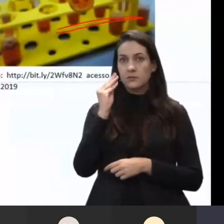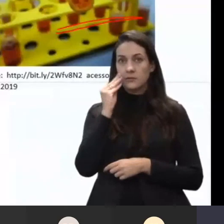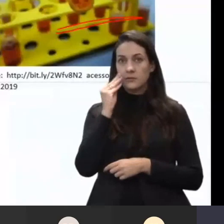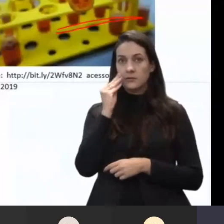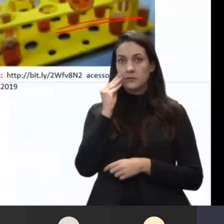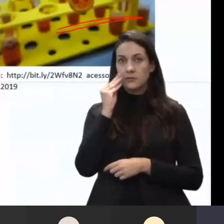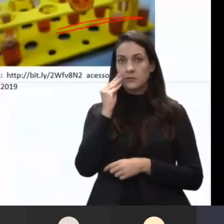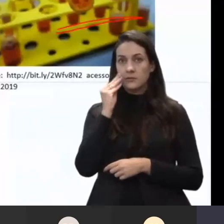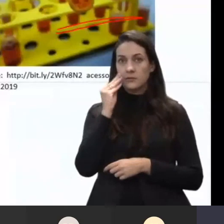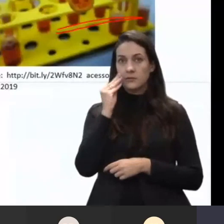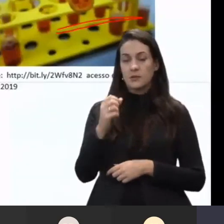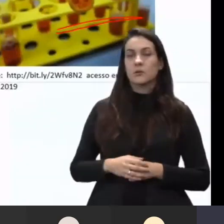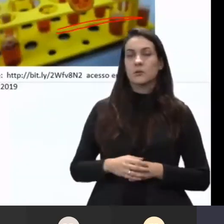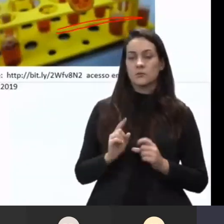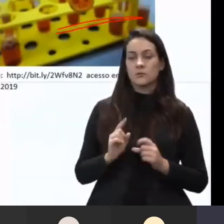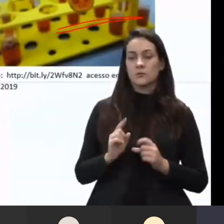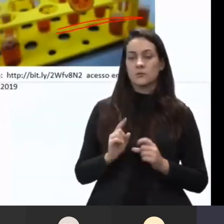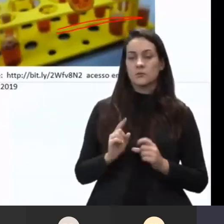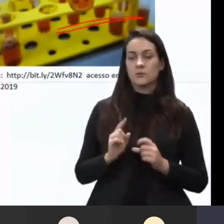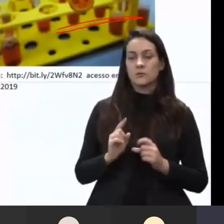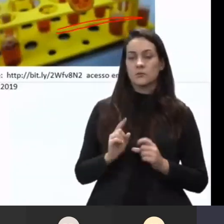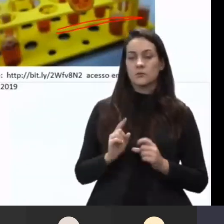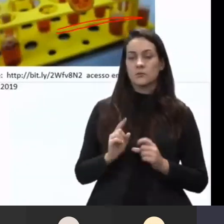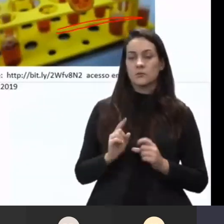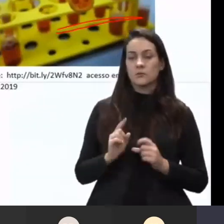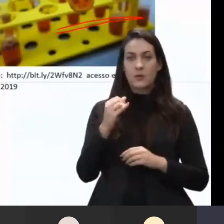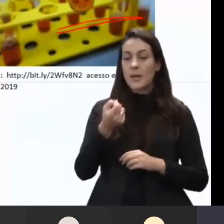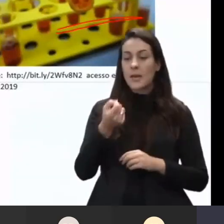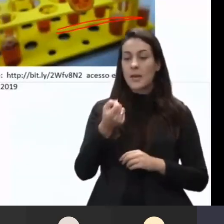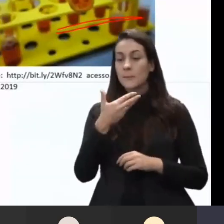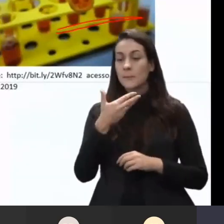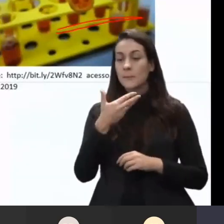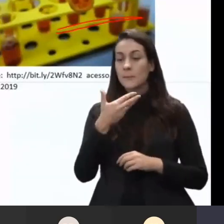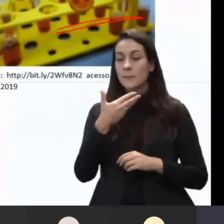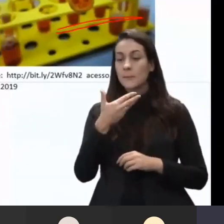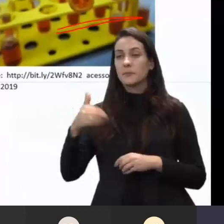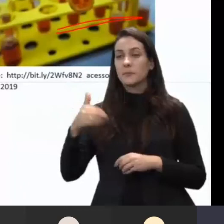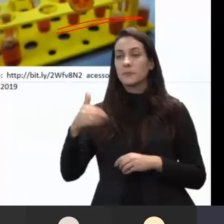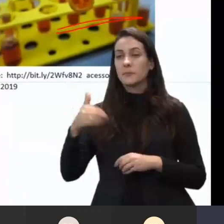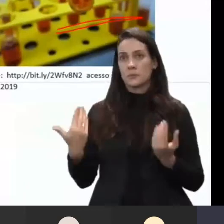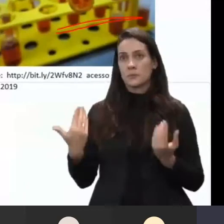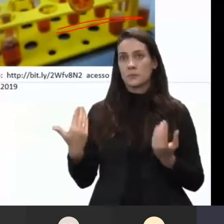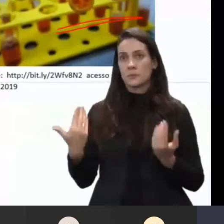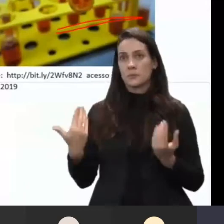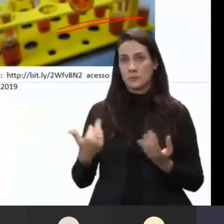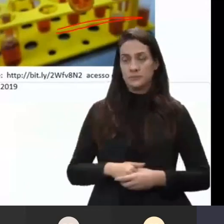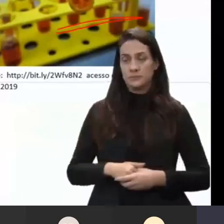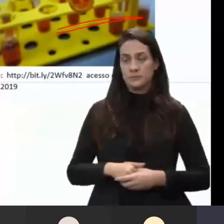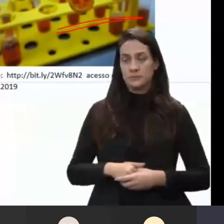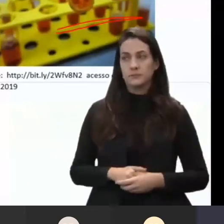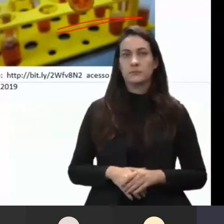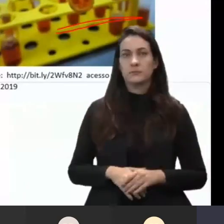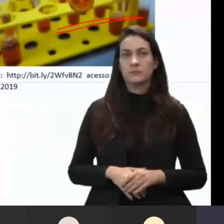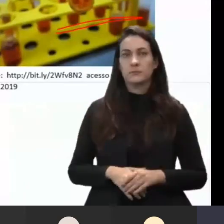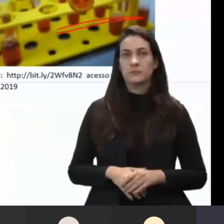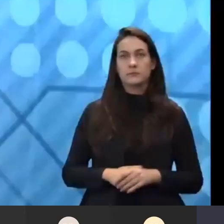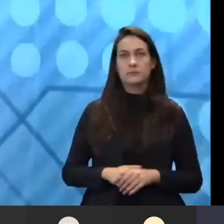dos antimicrobianos e ver ali qual que é o melhor antibiótico para tratar a infecção